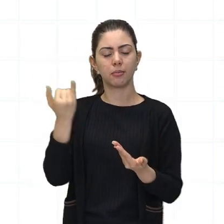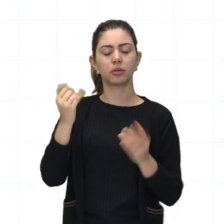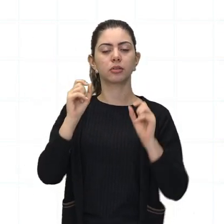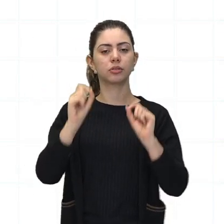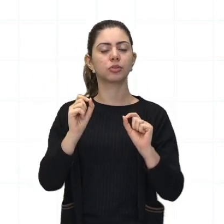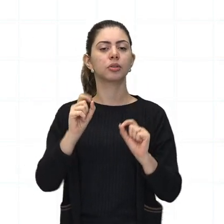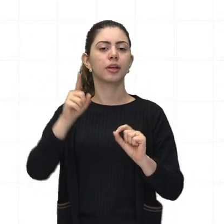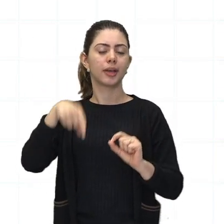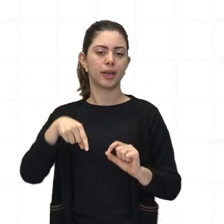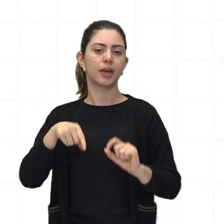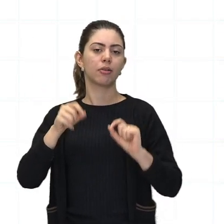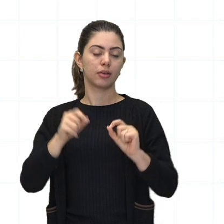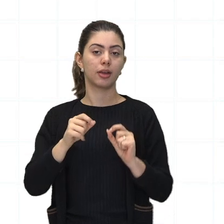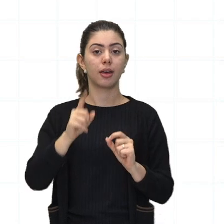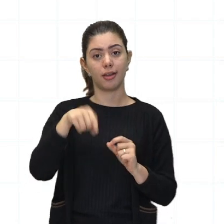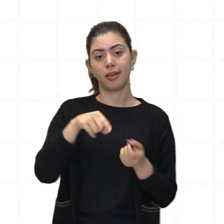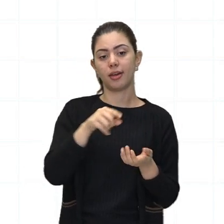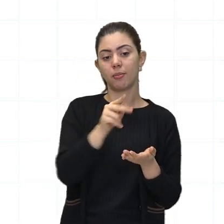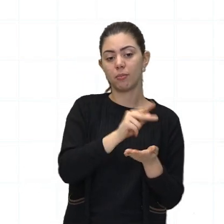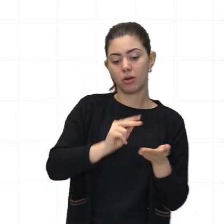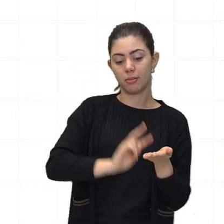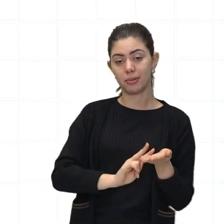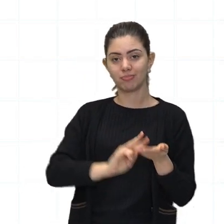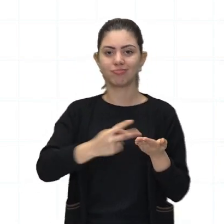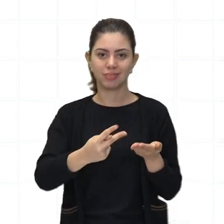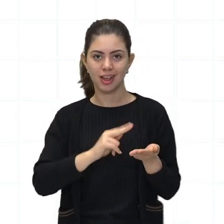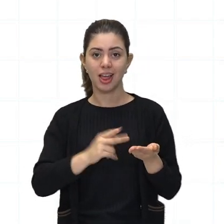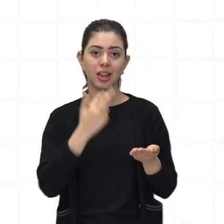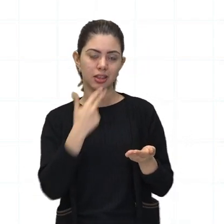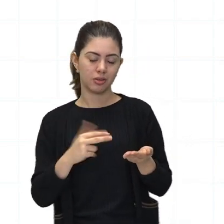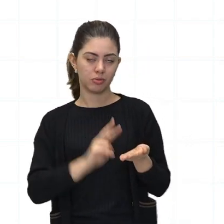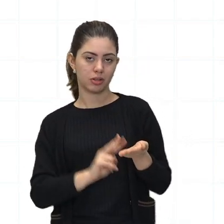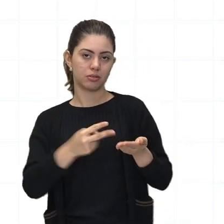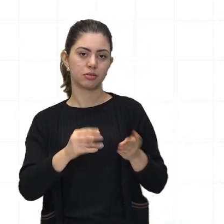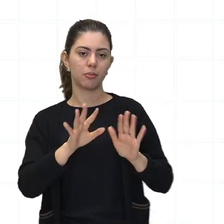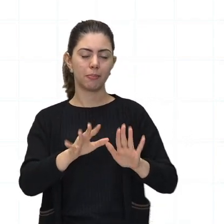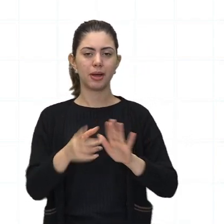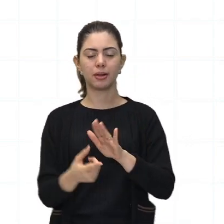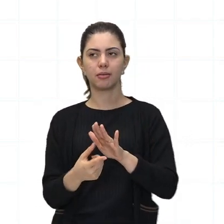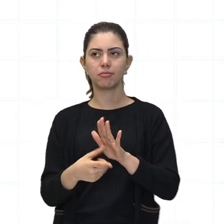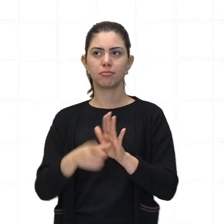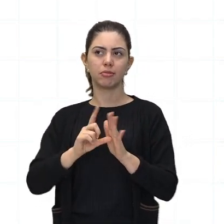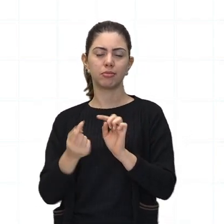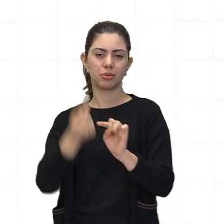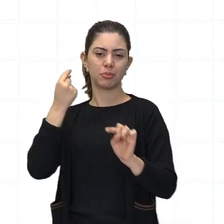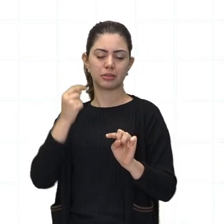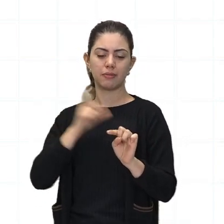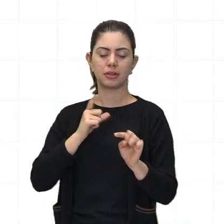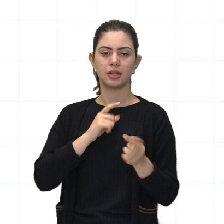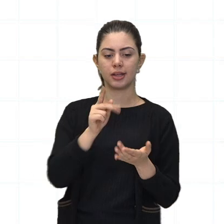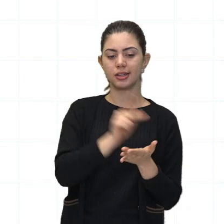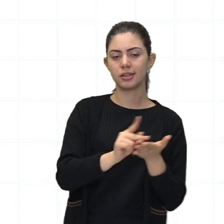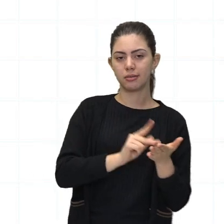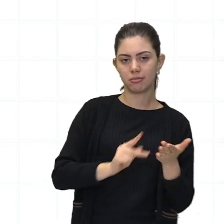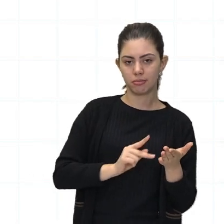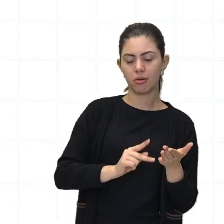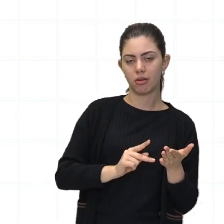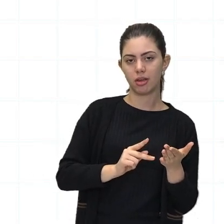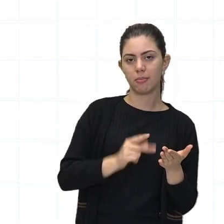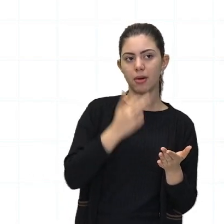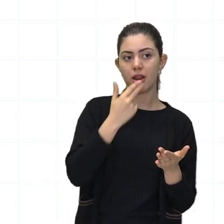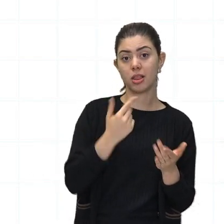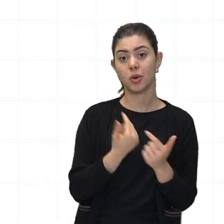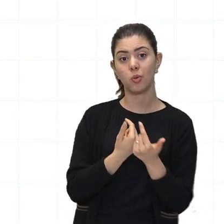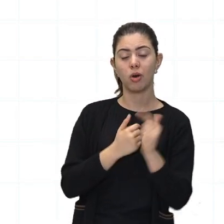isso trata de uma tradução. Era escrito numa espécie de idioma que vai dar origem ao português,